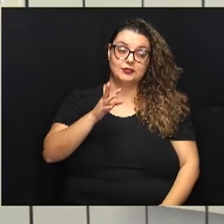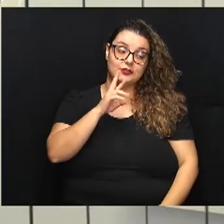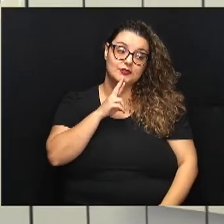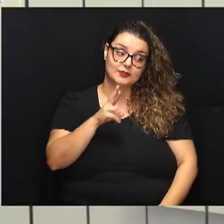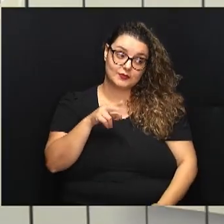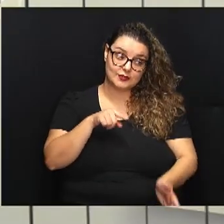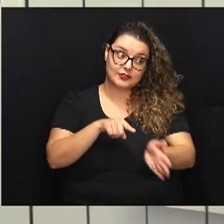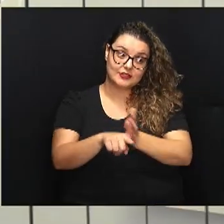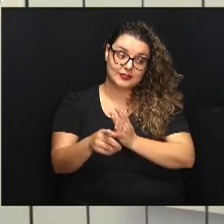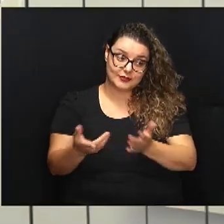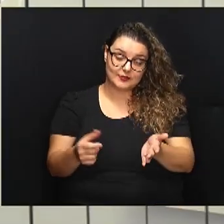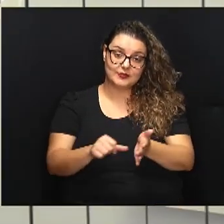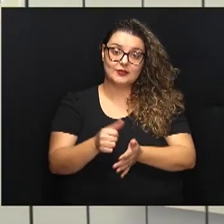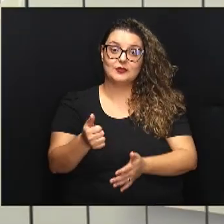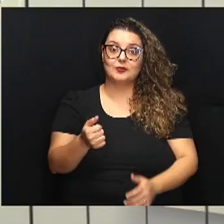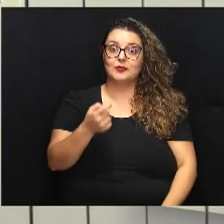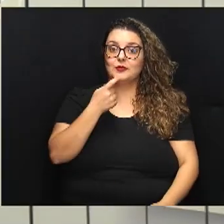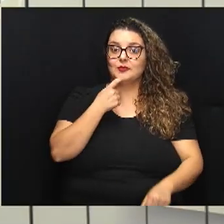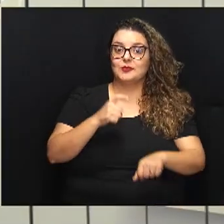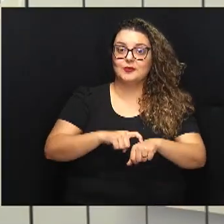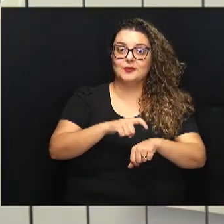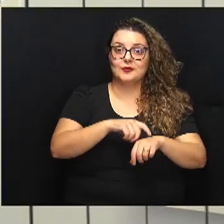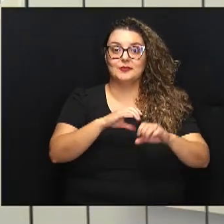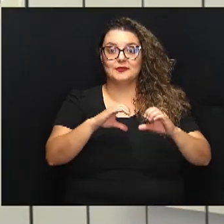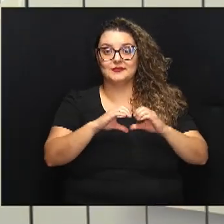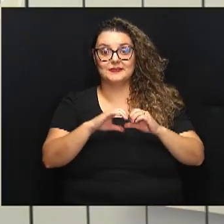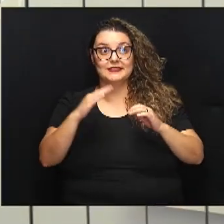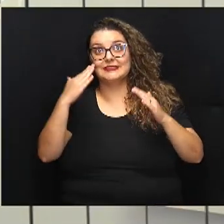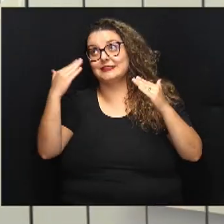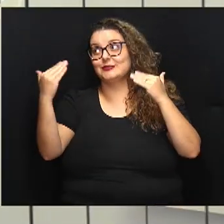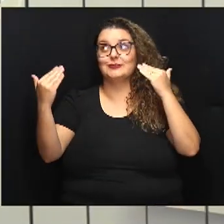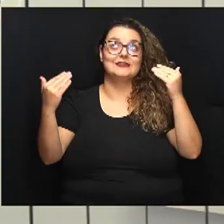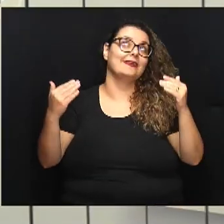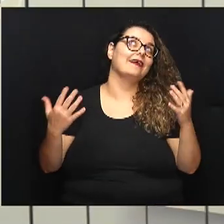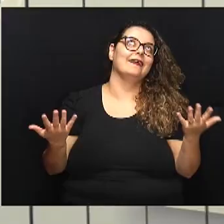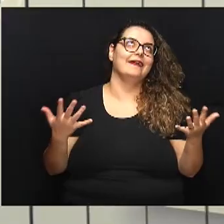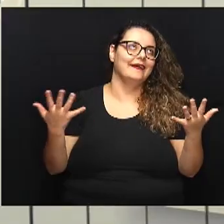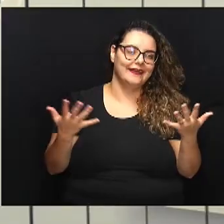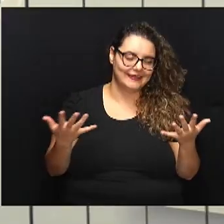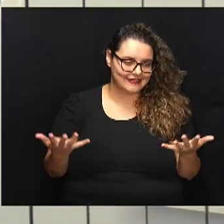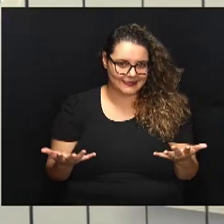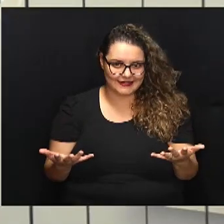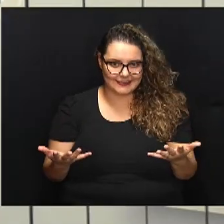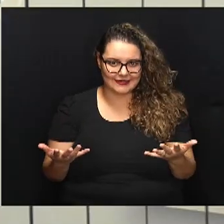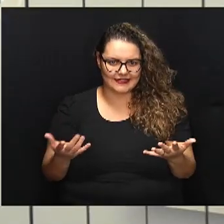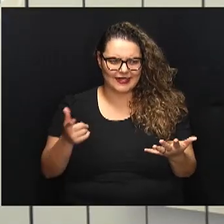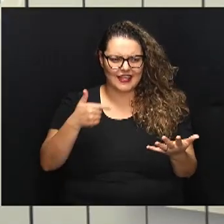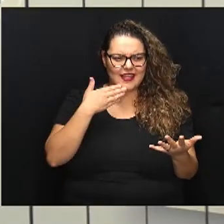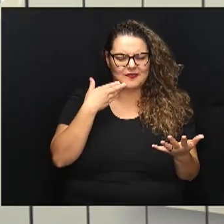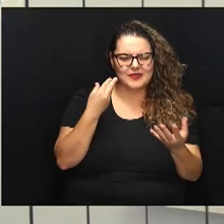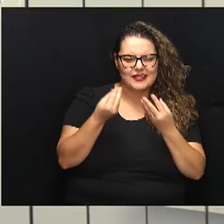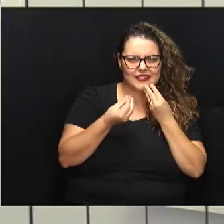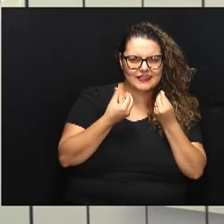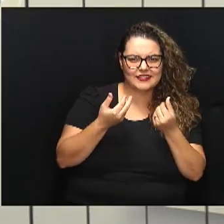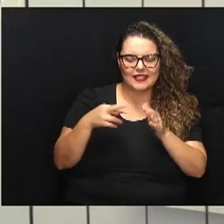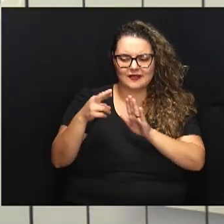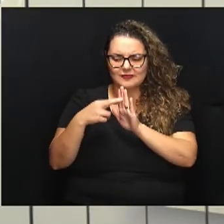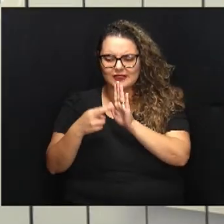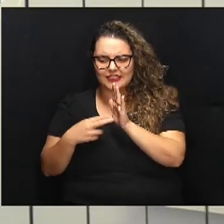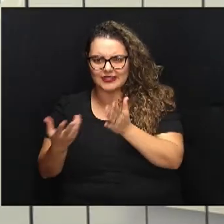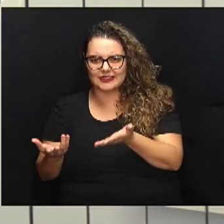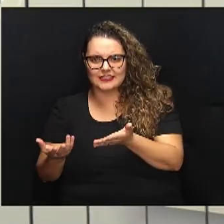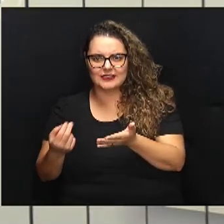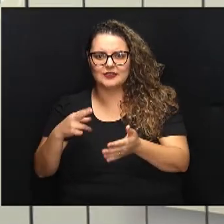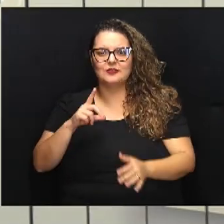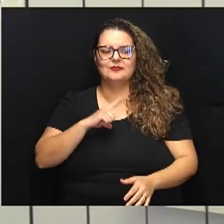primeira pergunta, né? O morango do amor que está fazendo tanto sucesso, é pelo sabor, é pela receita, ou